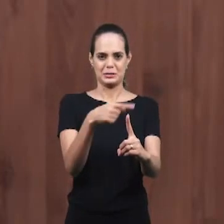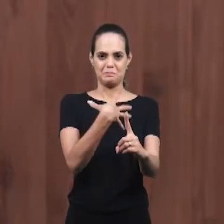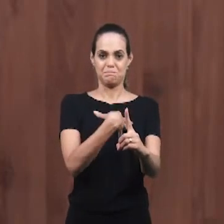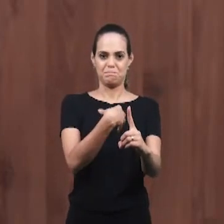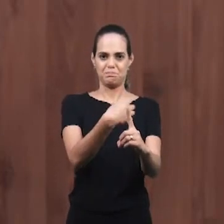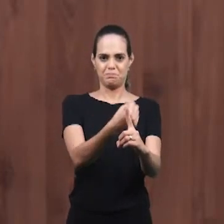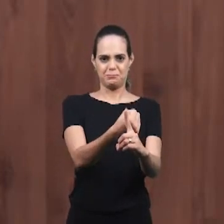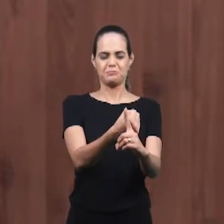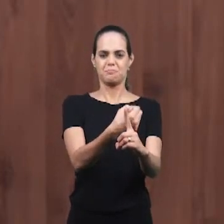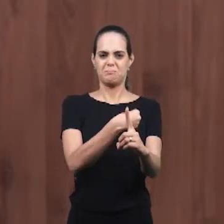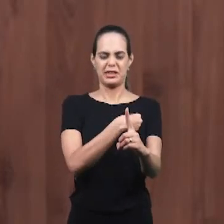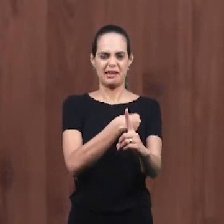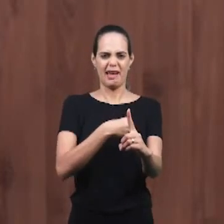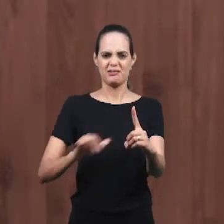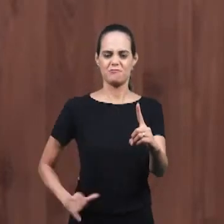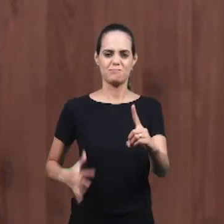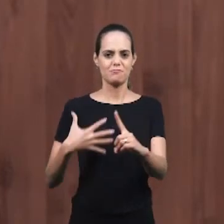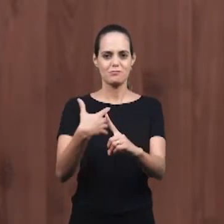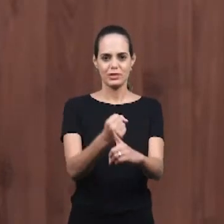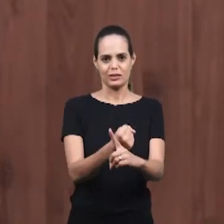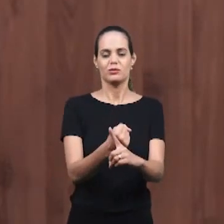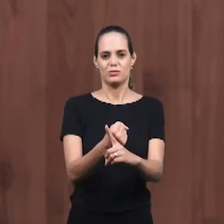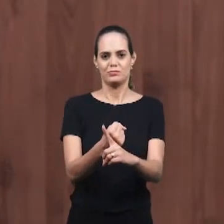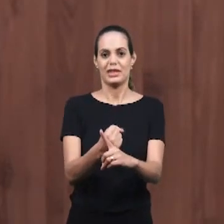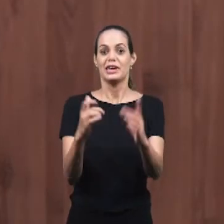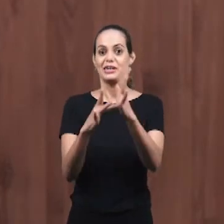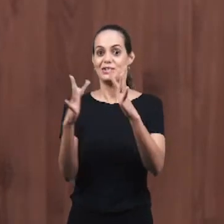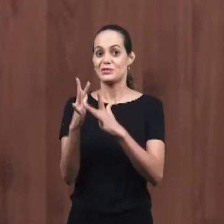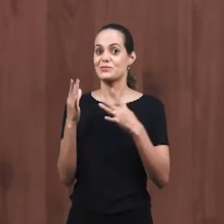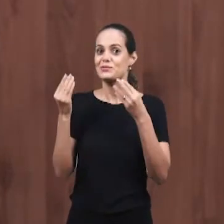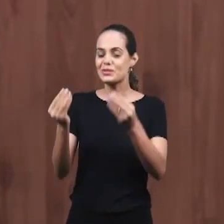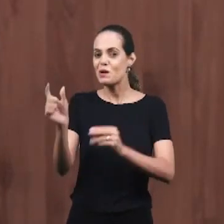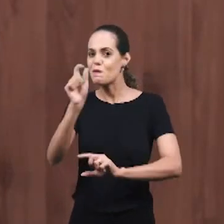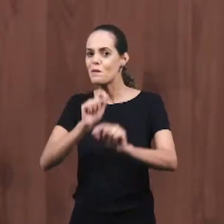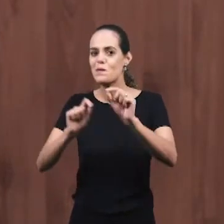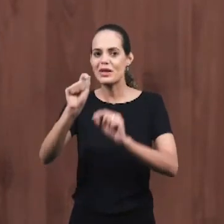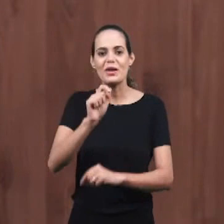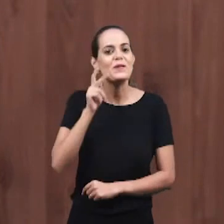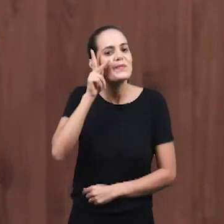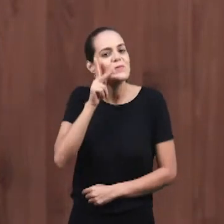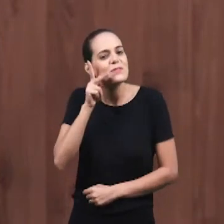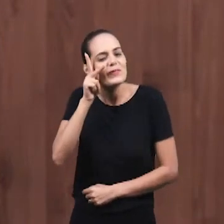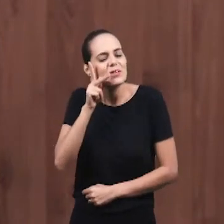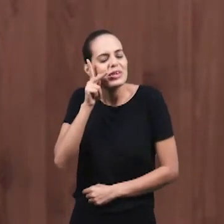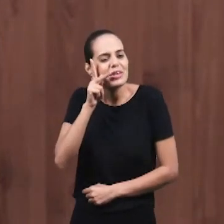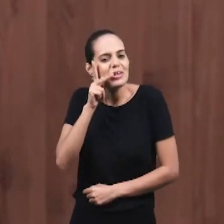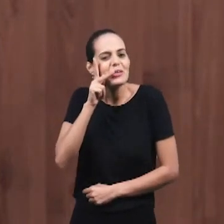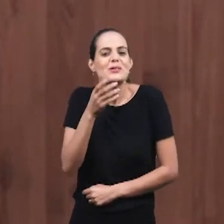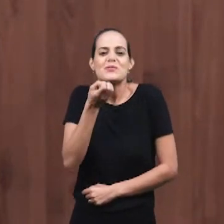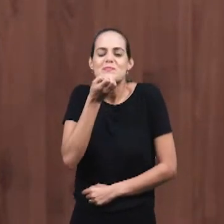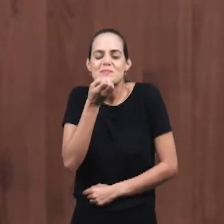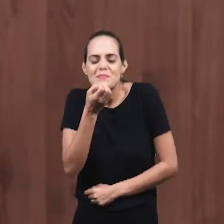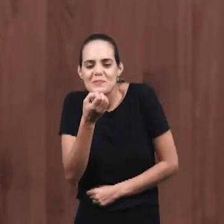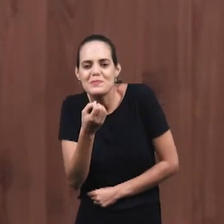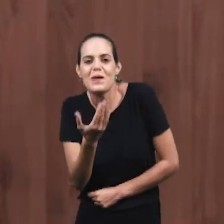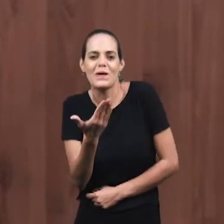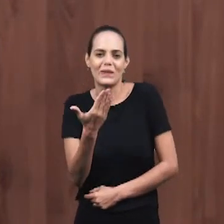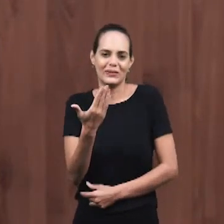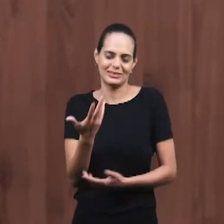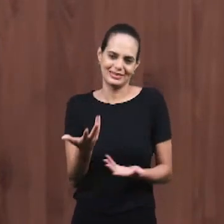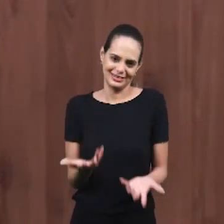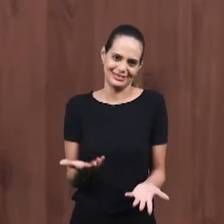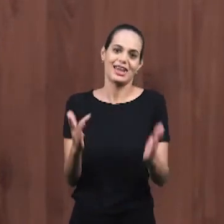si. E Ele nos deu a doçura do vinho, né? Que é o seu Espírito Santo, muito bem colocado aqui pela irmã, que o amargor dos